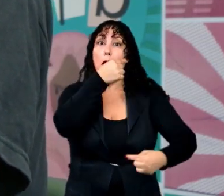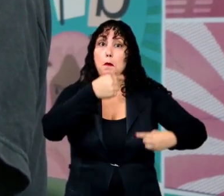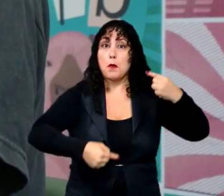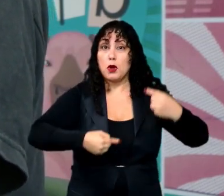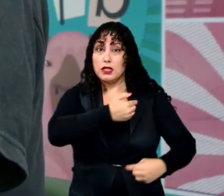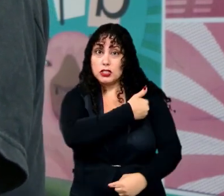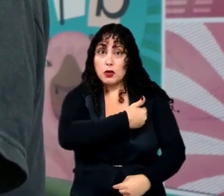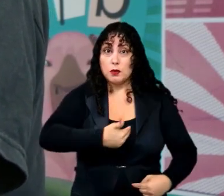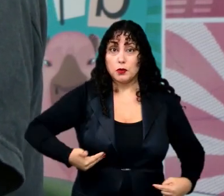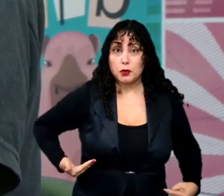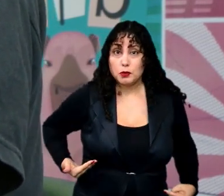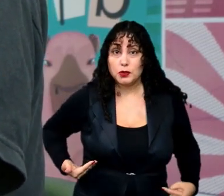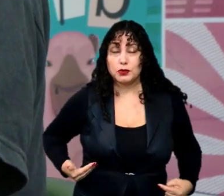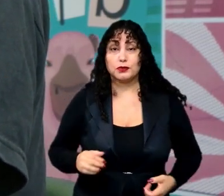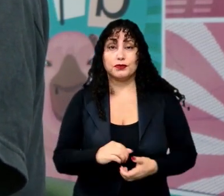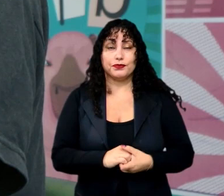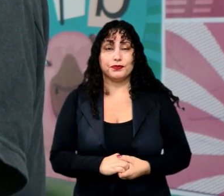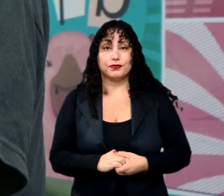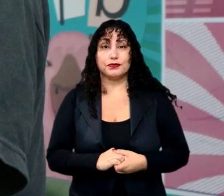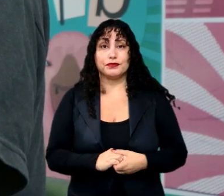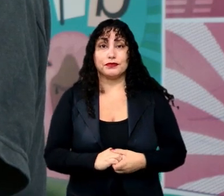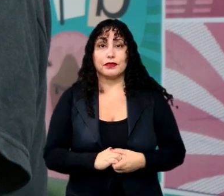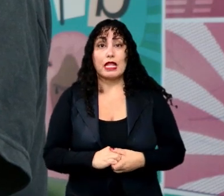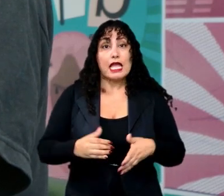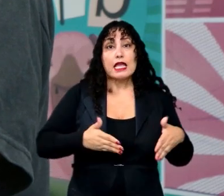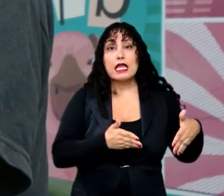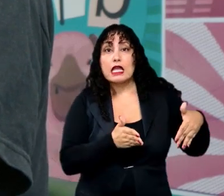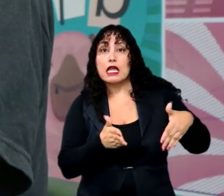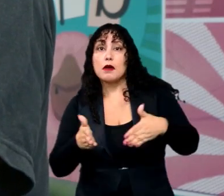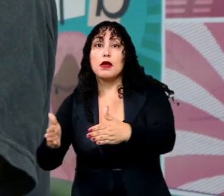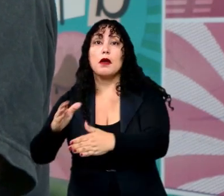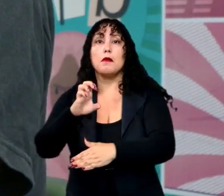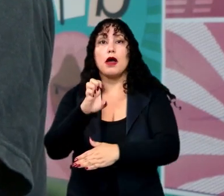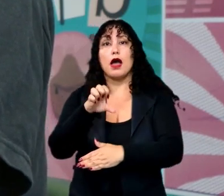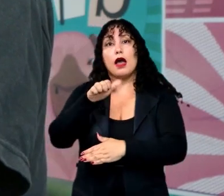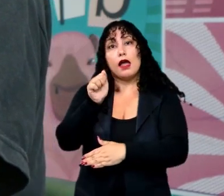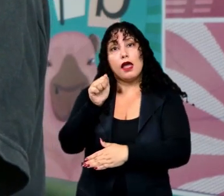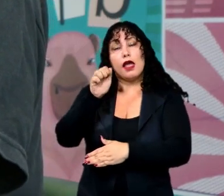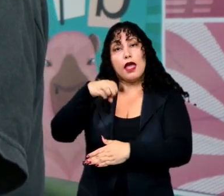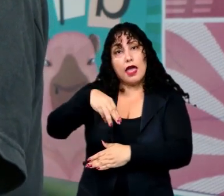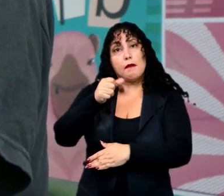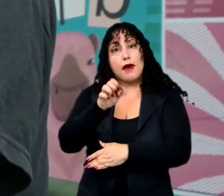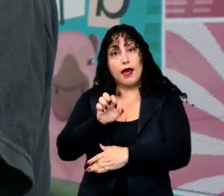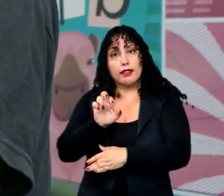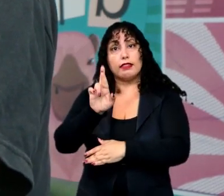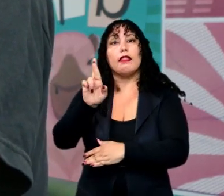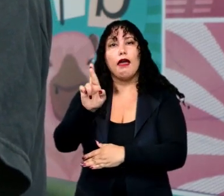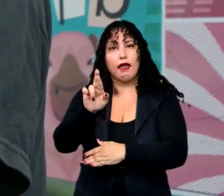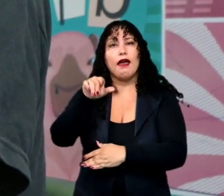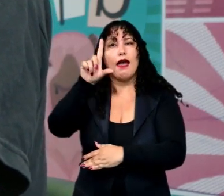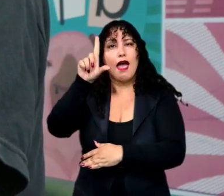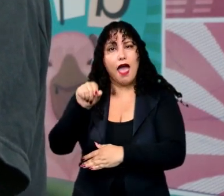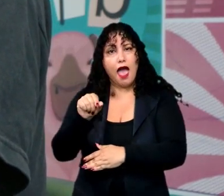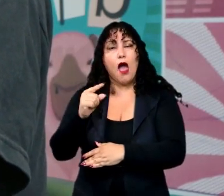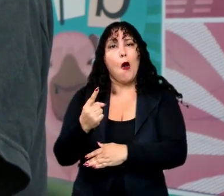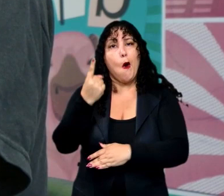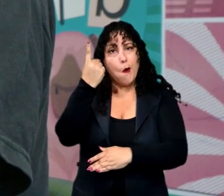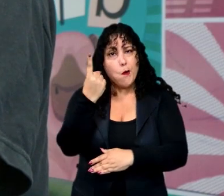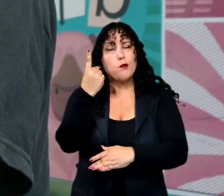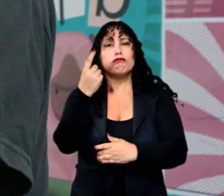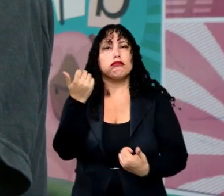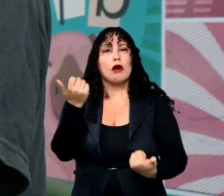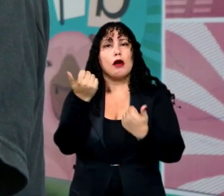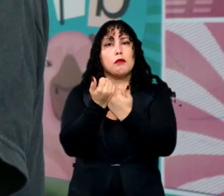pública que eles encaminharam para emat emat um dos Bras operacionais é o Instituto Federal de